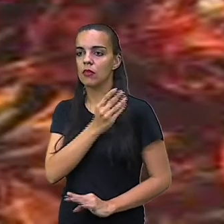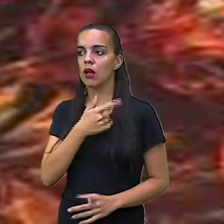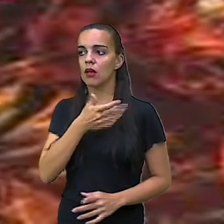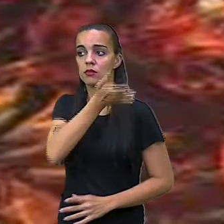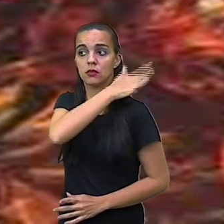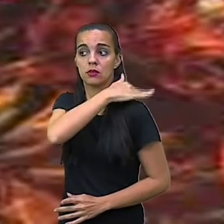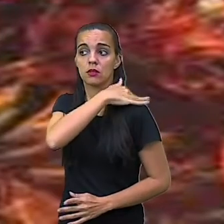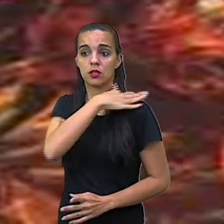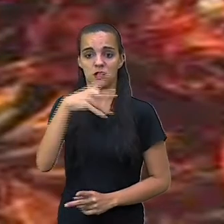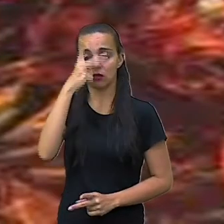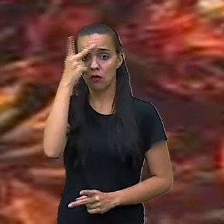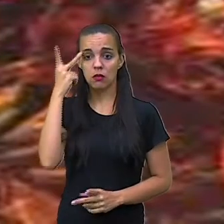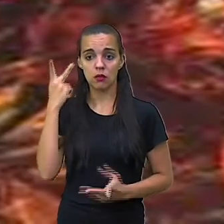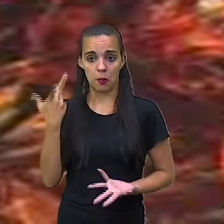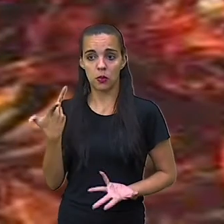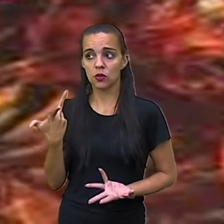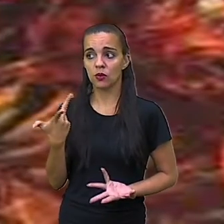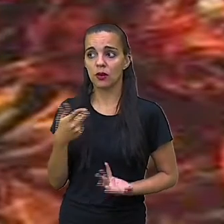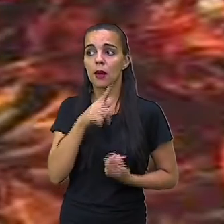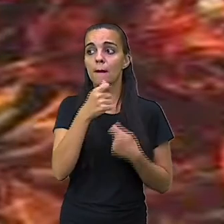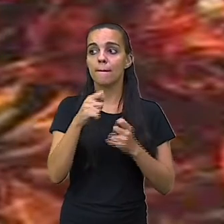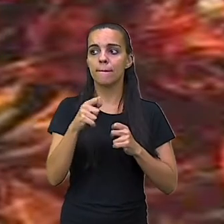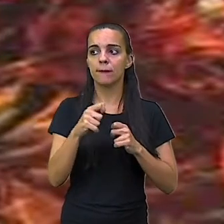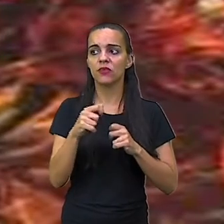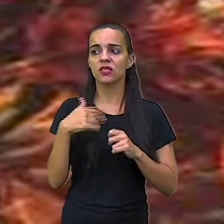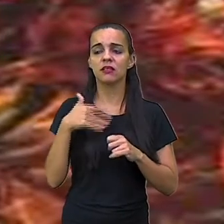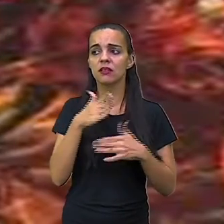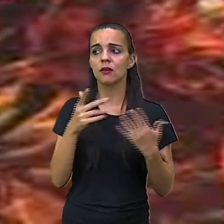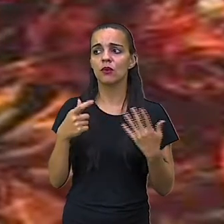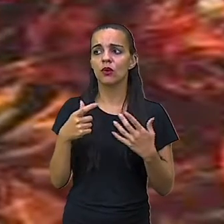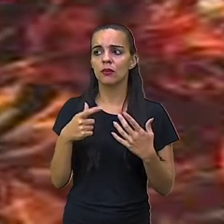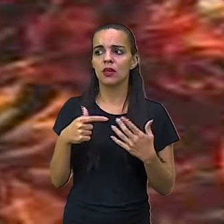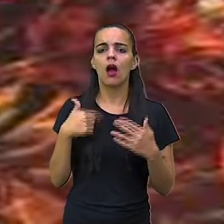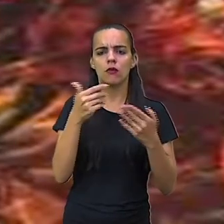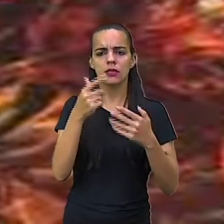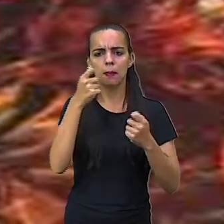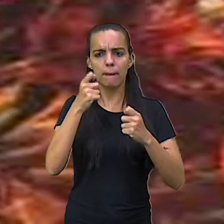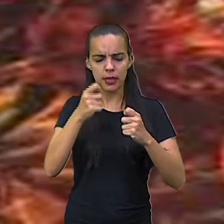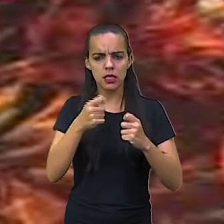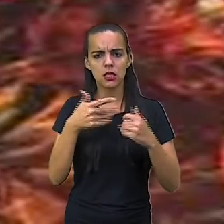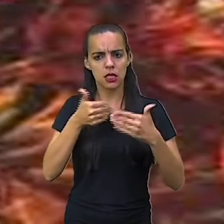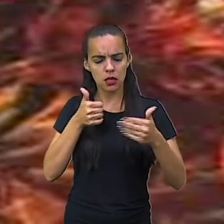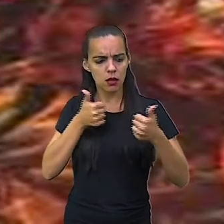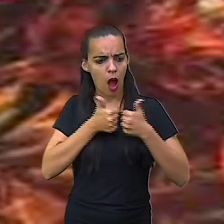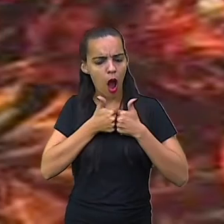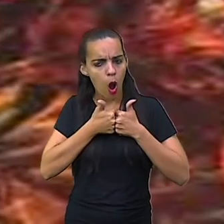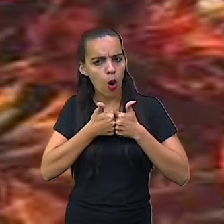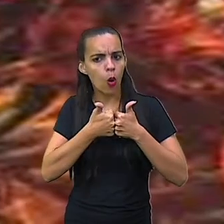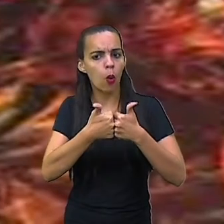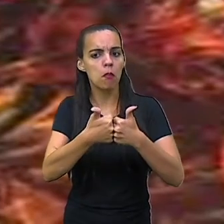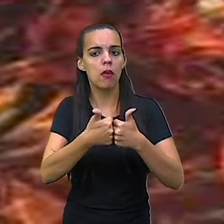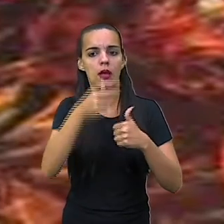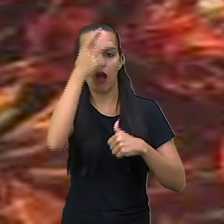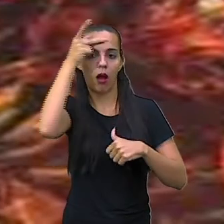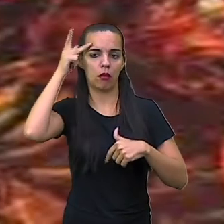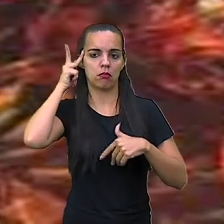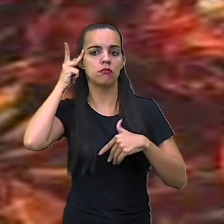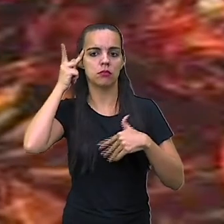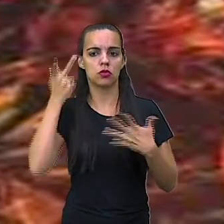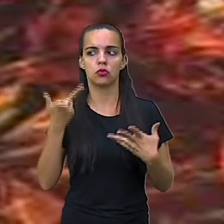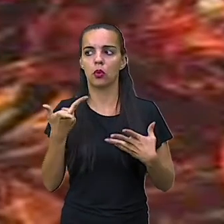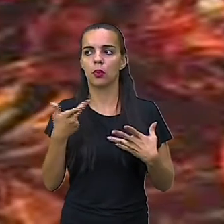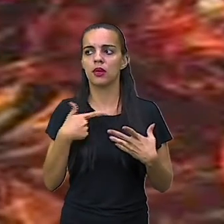confiar plenamente. Você tem que acompanhar esses debates políticos